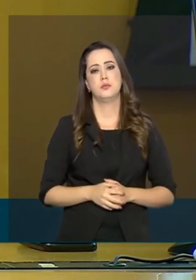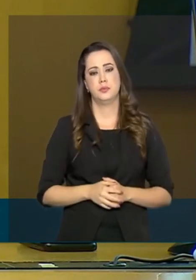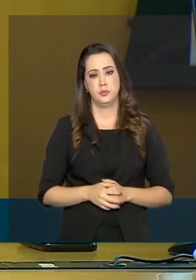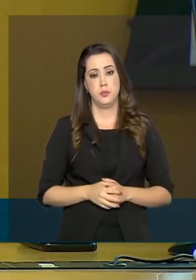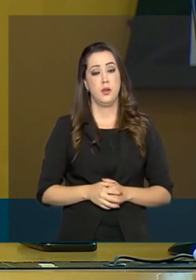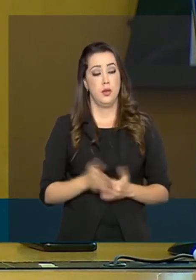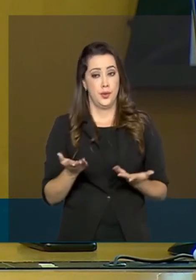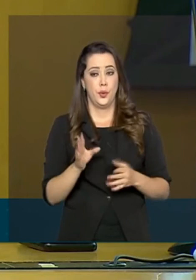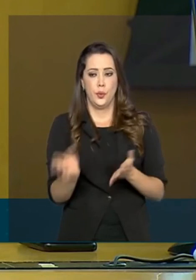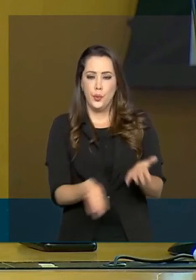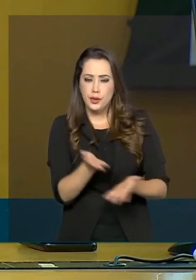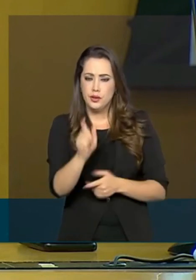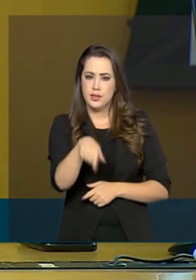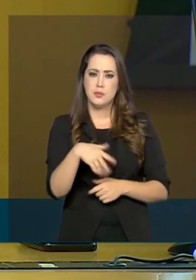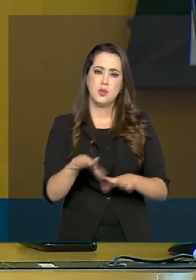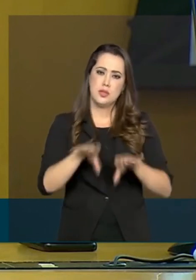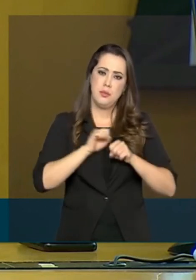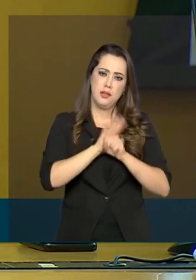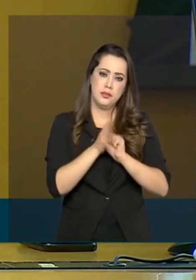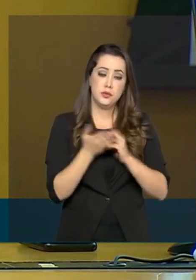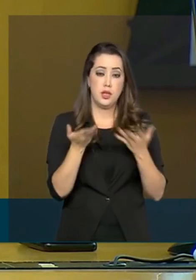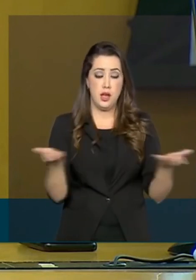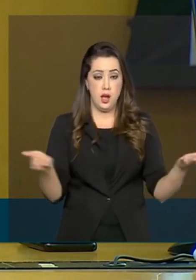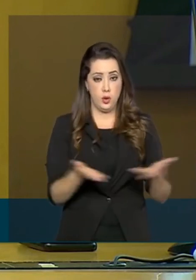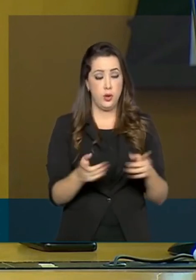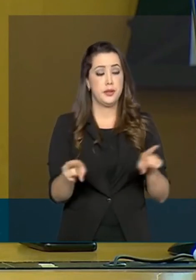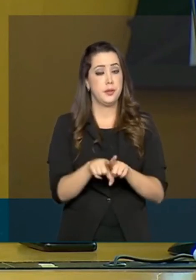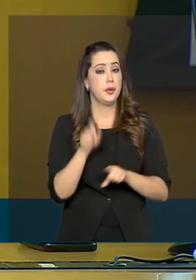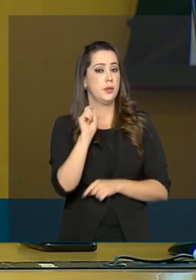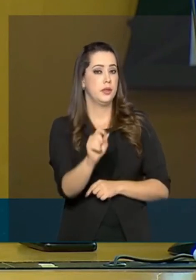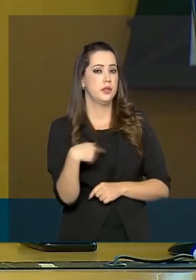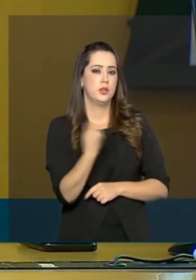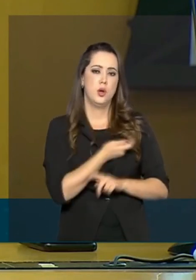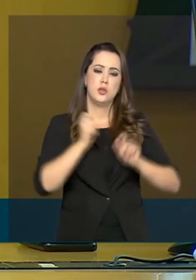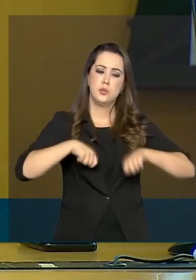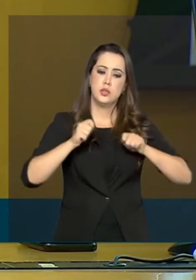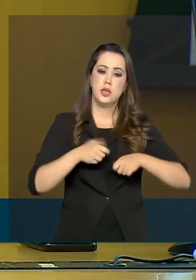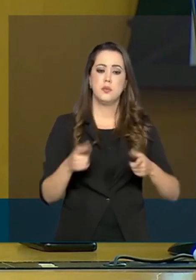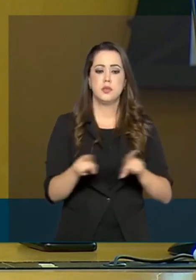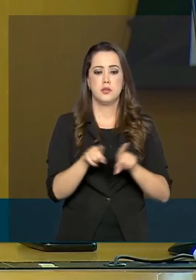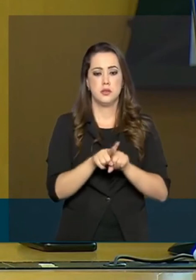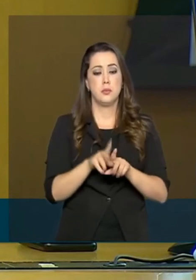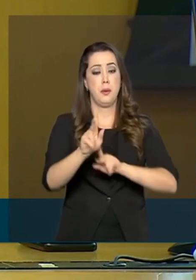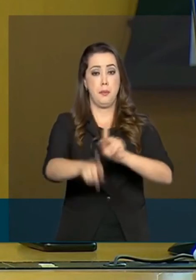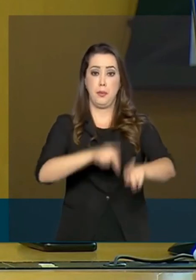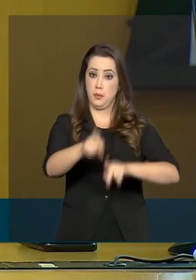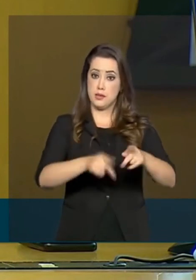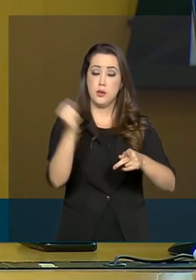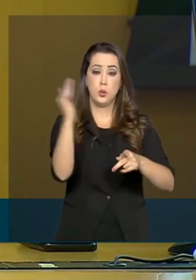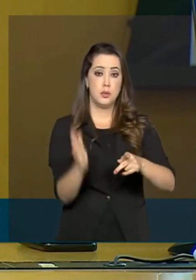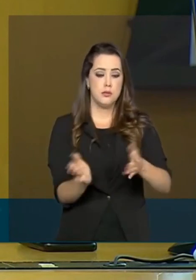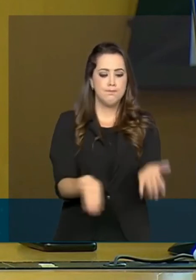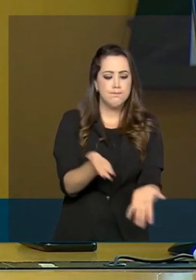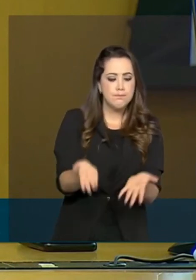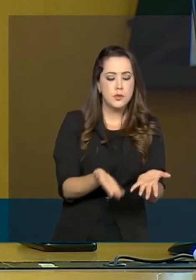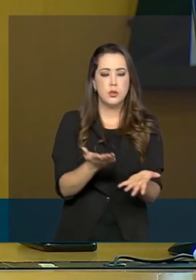com Covid. E mais, com esses dados, é claro que podemos extrapolar também para a população brasileira